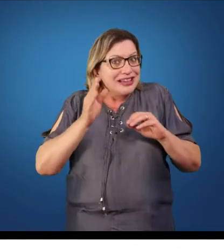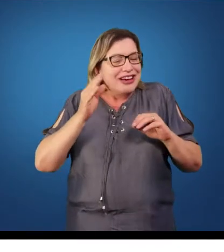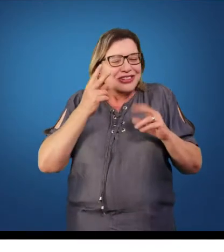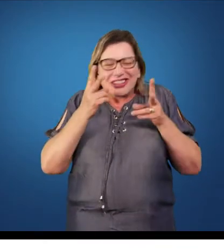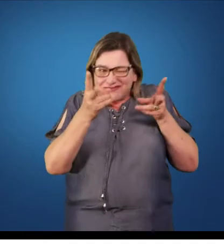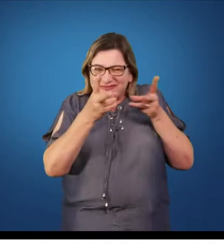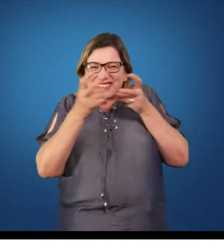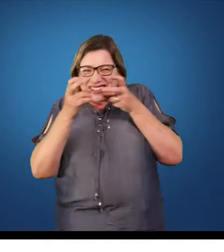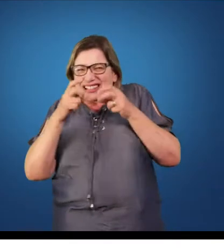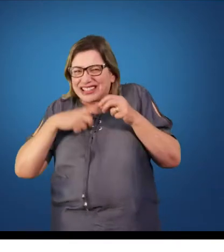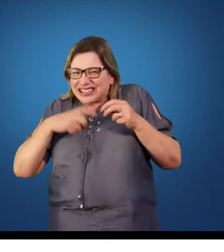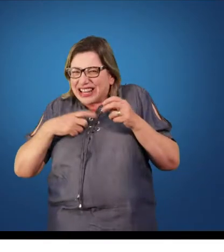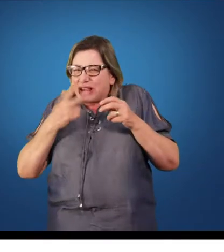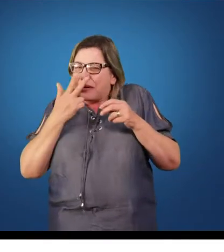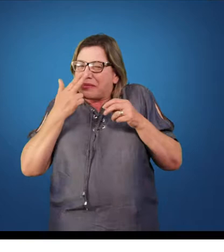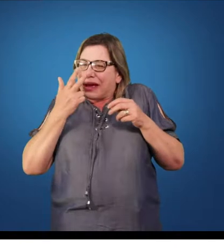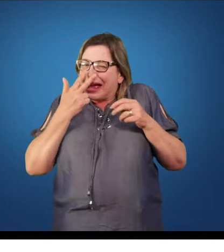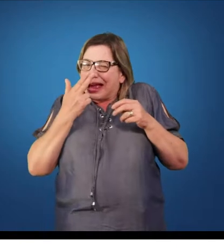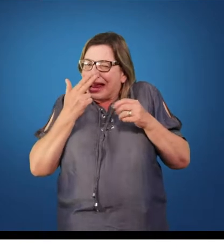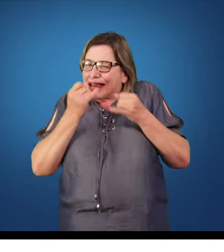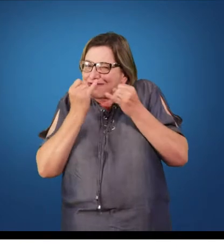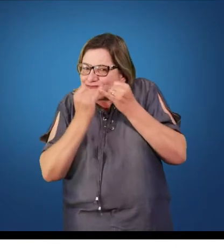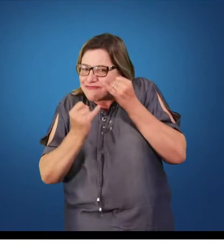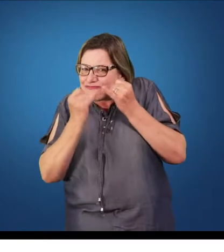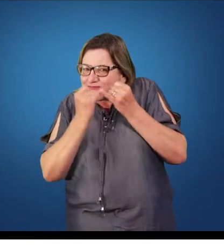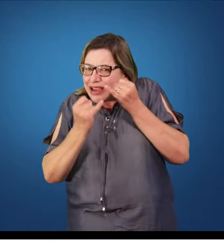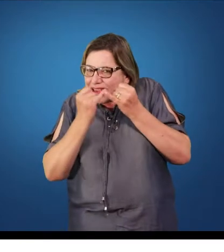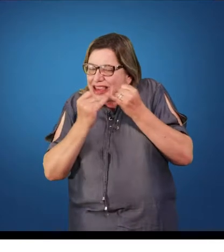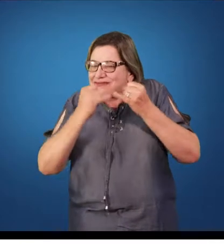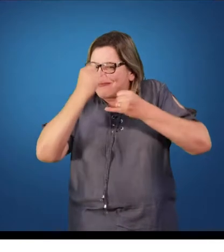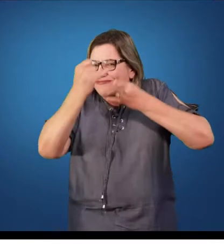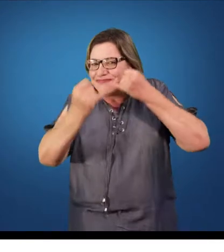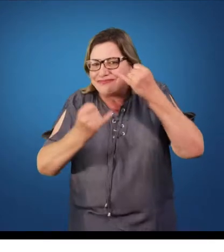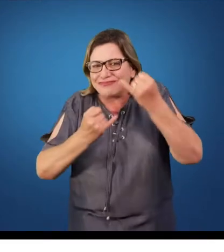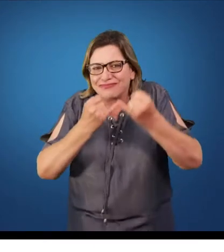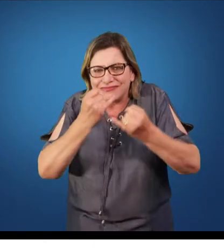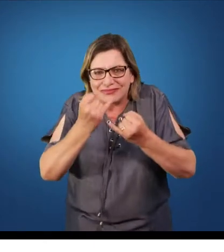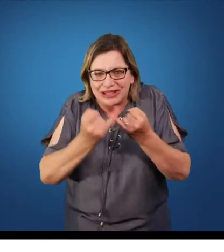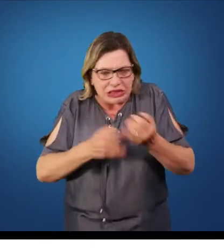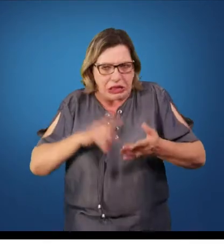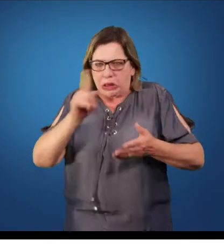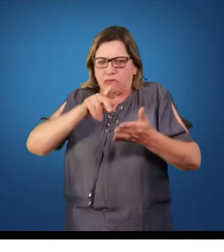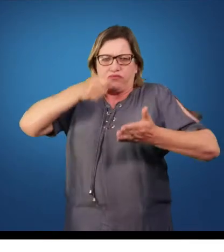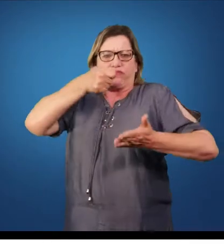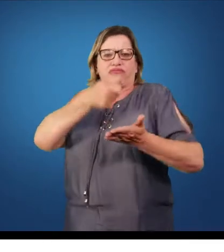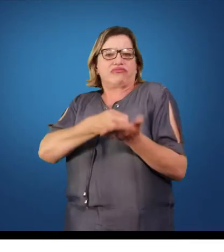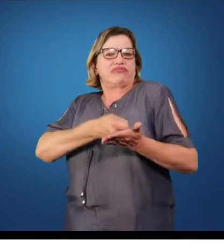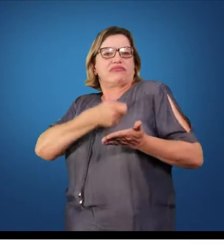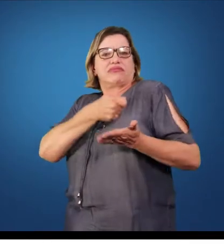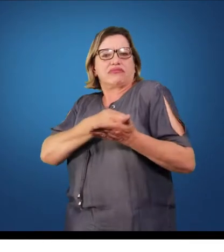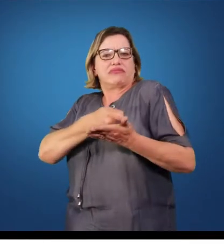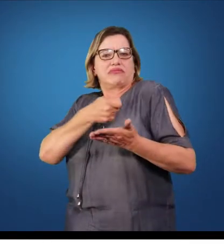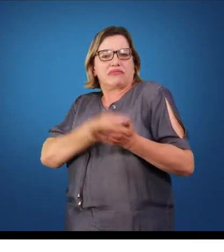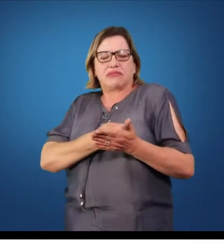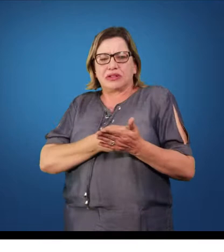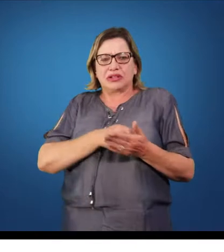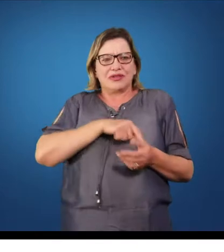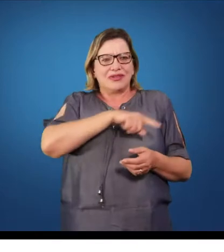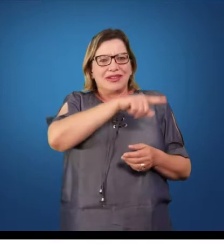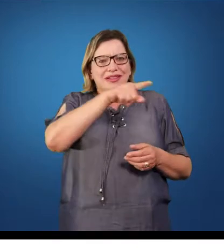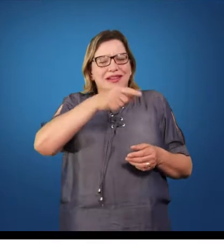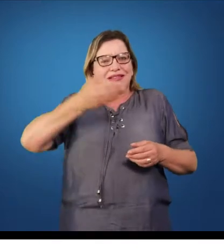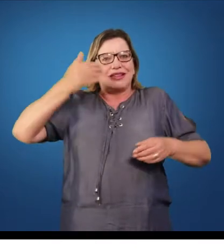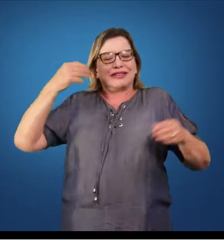tem um perfil, já tem um cunho lúdico, certo? Sem aquela exigência do quê? Que vocês